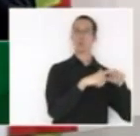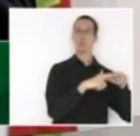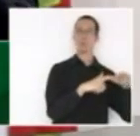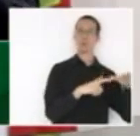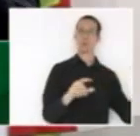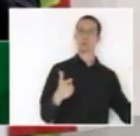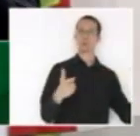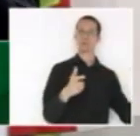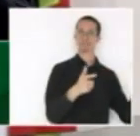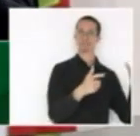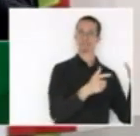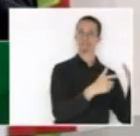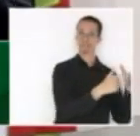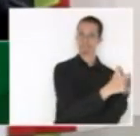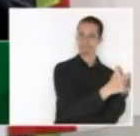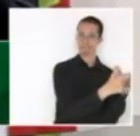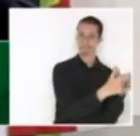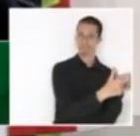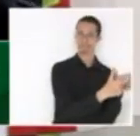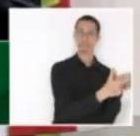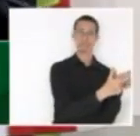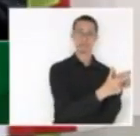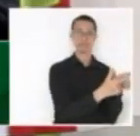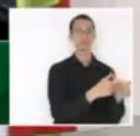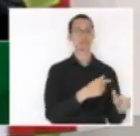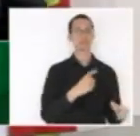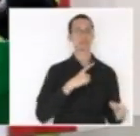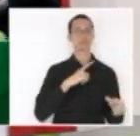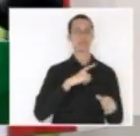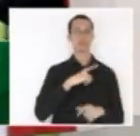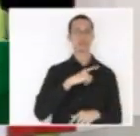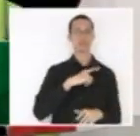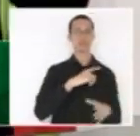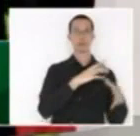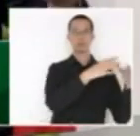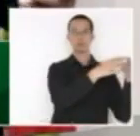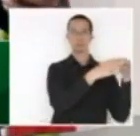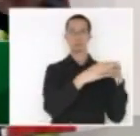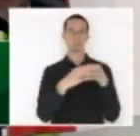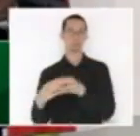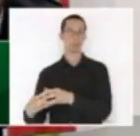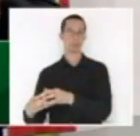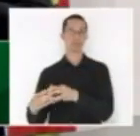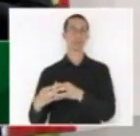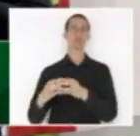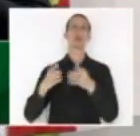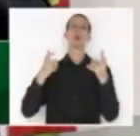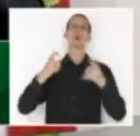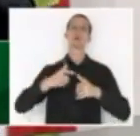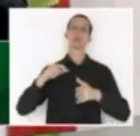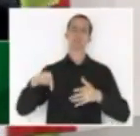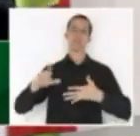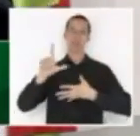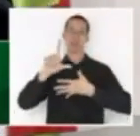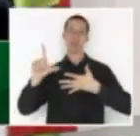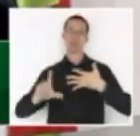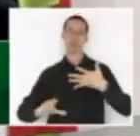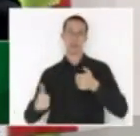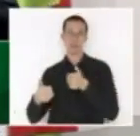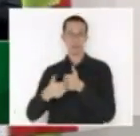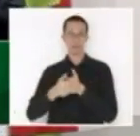e havia uma concentração acentuada no litoral. Esse é um